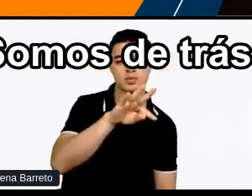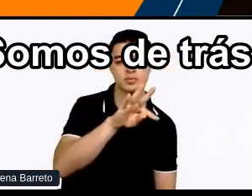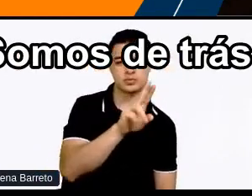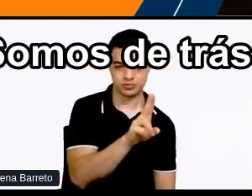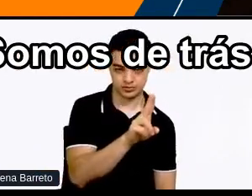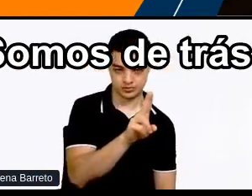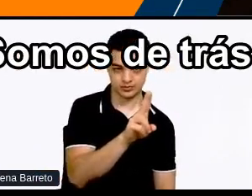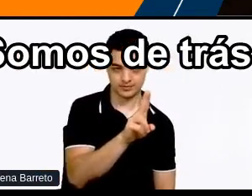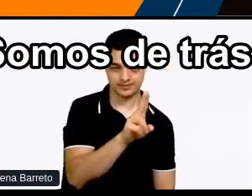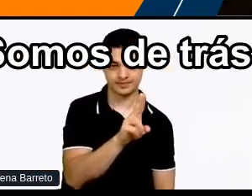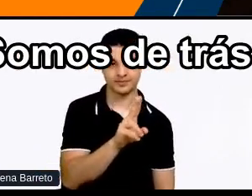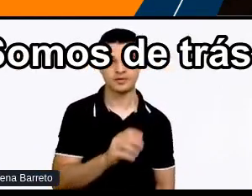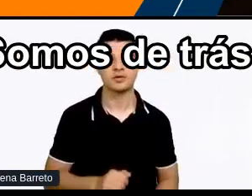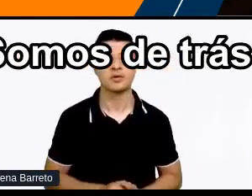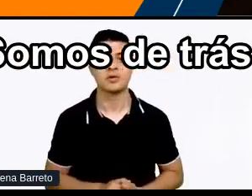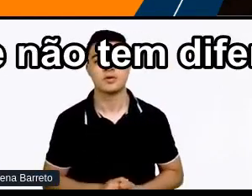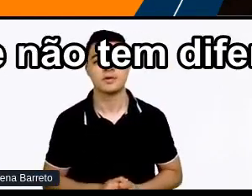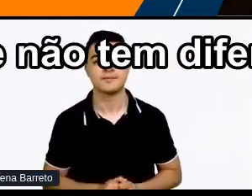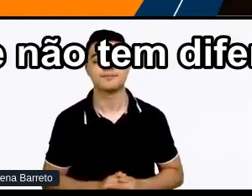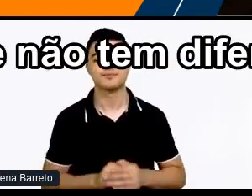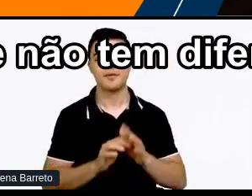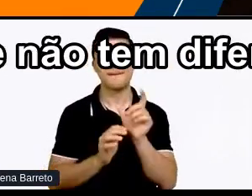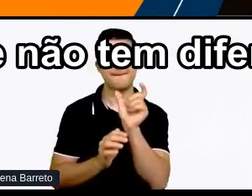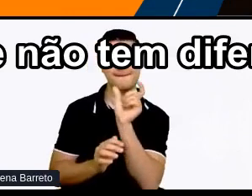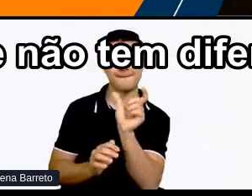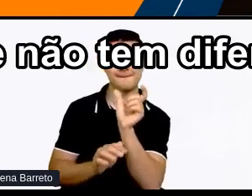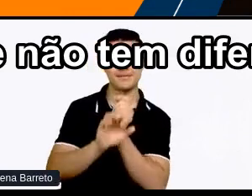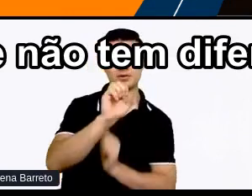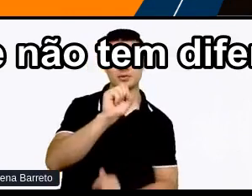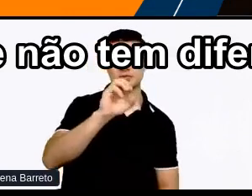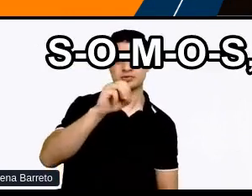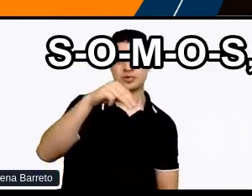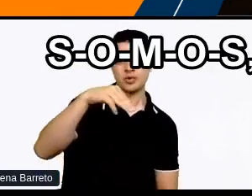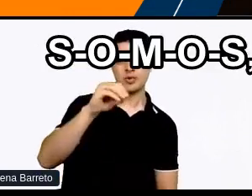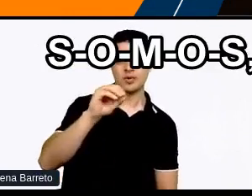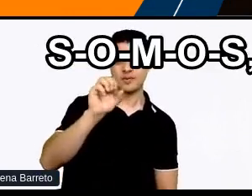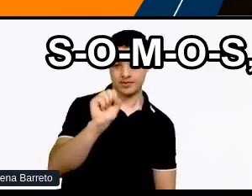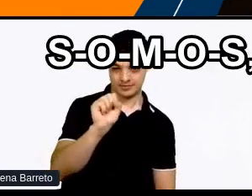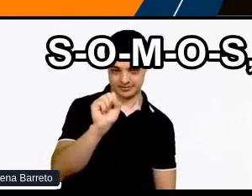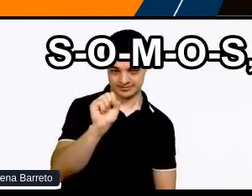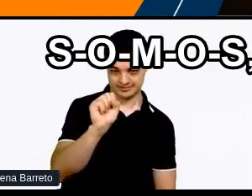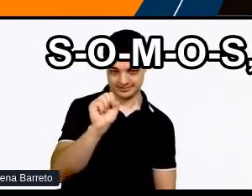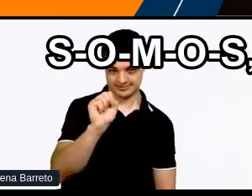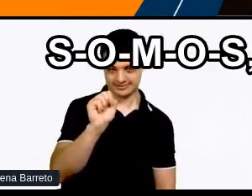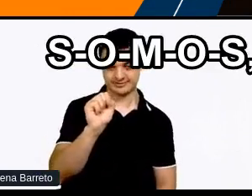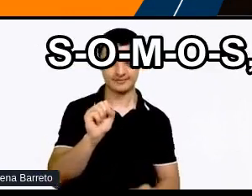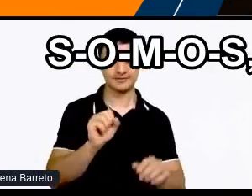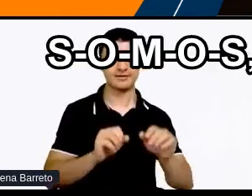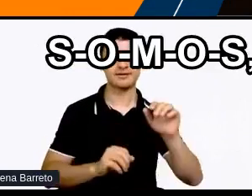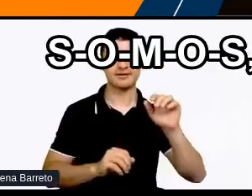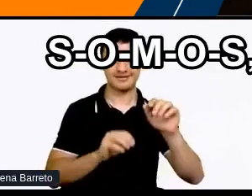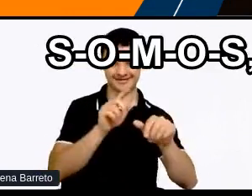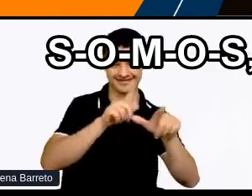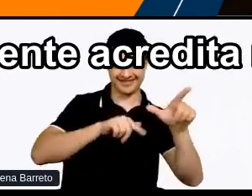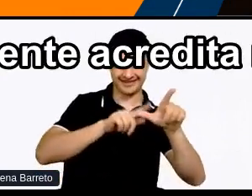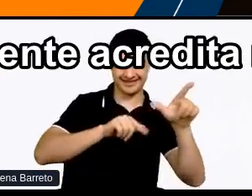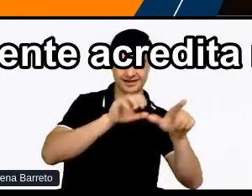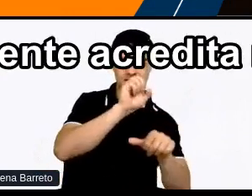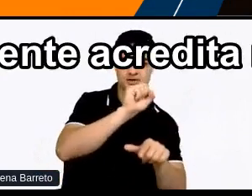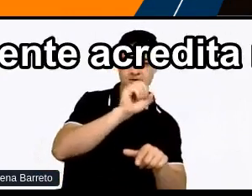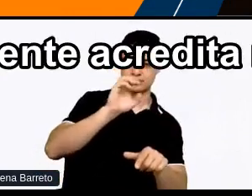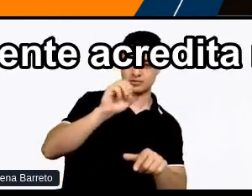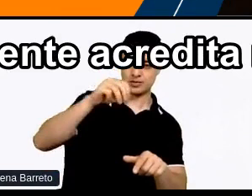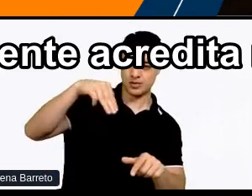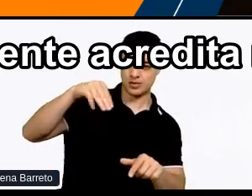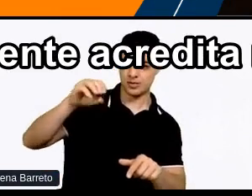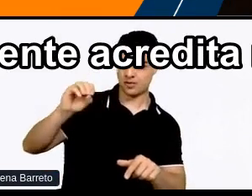Somos de trás para frente, de frente para trás, ele não tem diferenciação, certo? S-O-M-O-S, S-O-M-O-S. Então, a